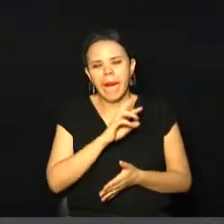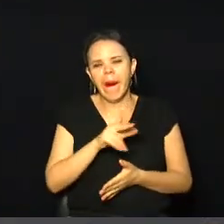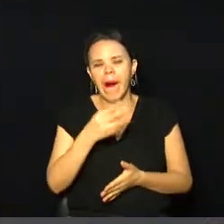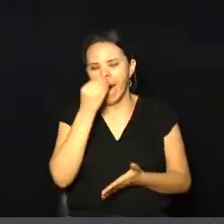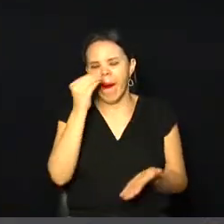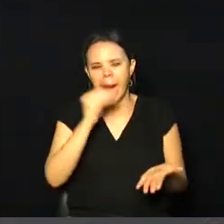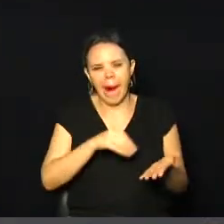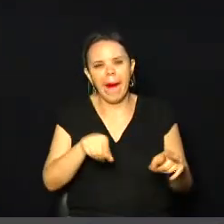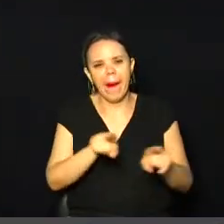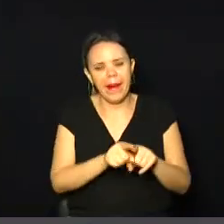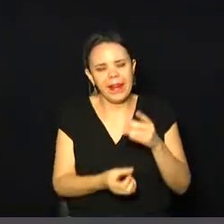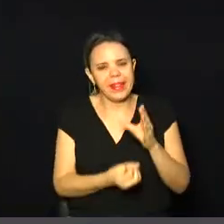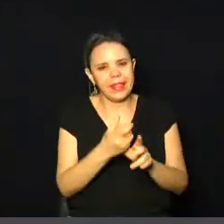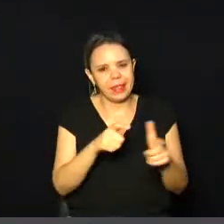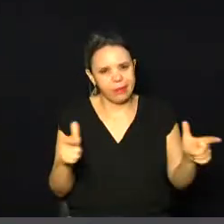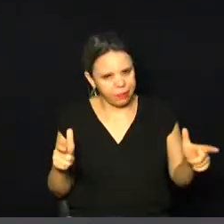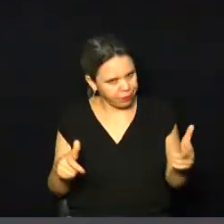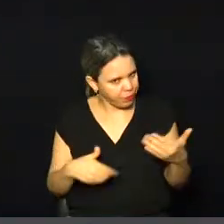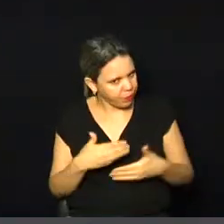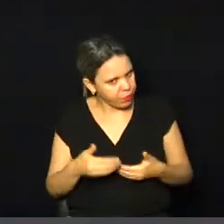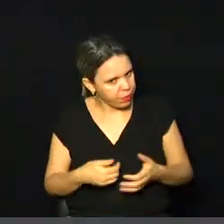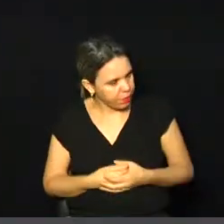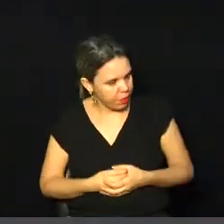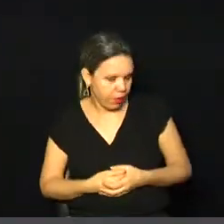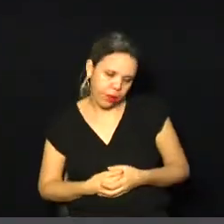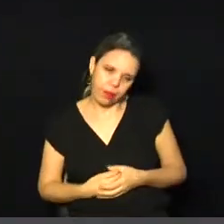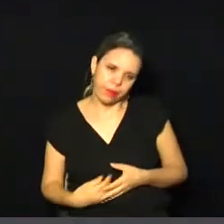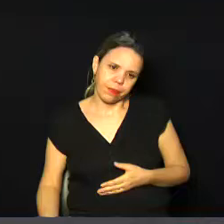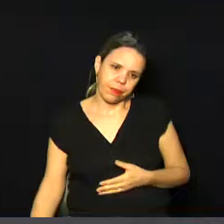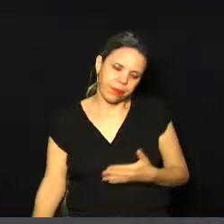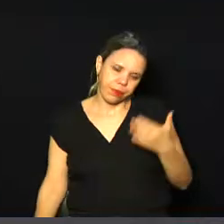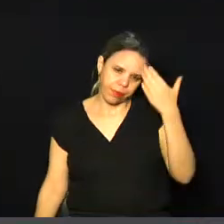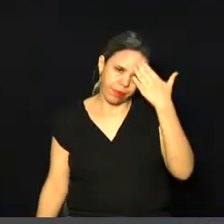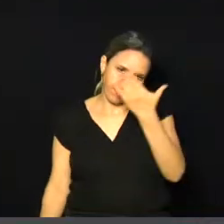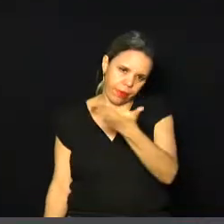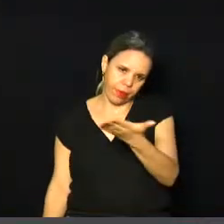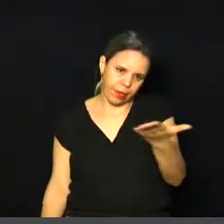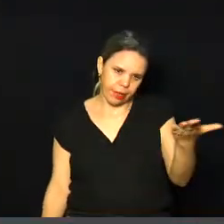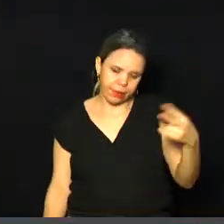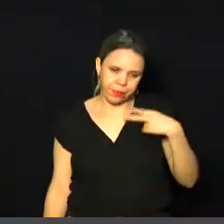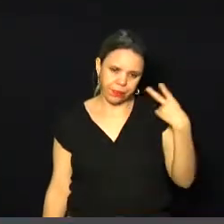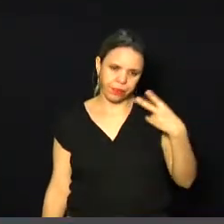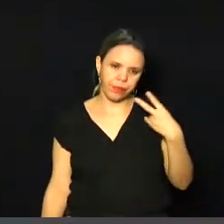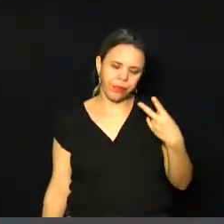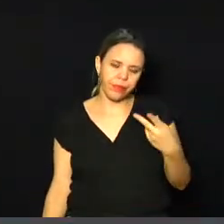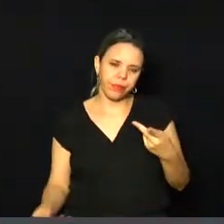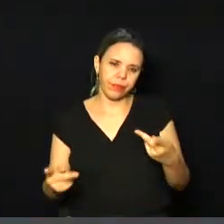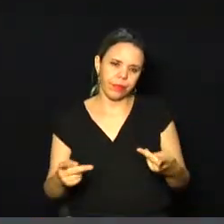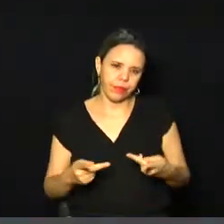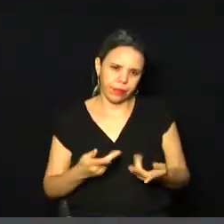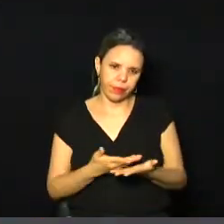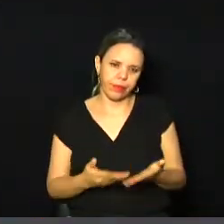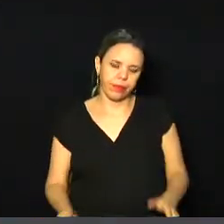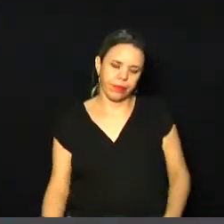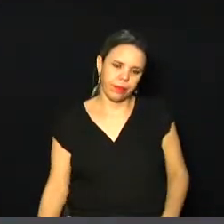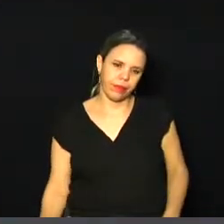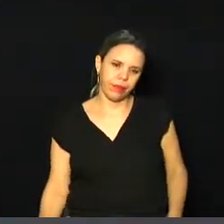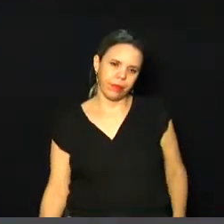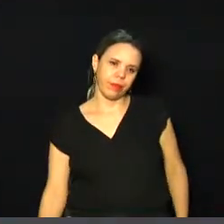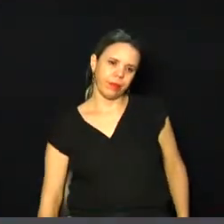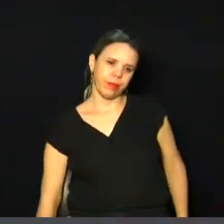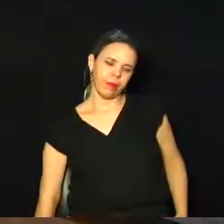omissão também gera todo esse ciclo. Tá bom? Muito obrigada, vereador, pelo convite. Obrigada a todos.